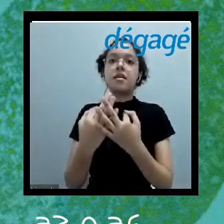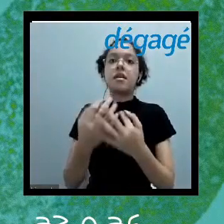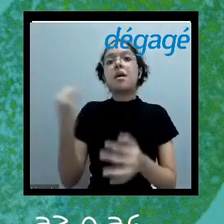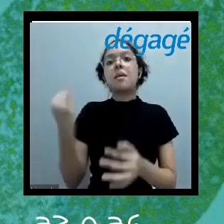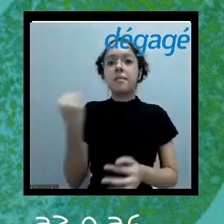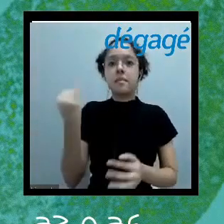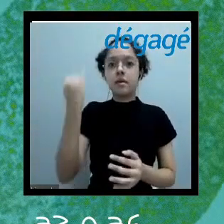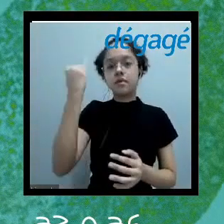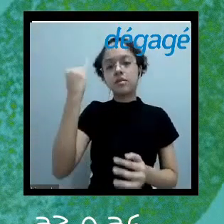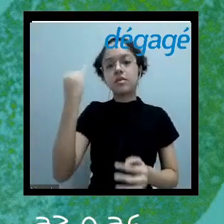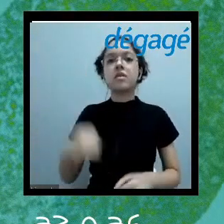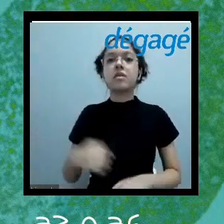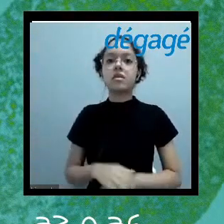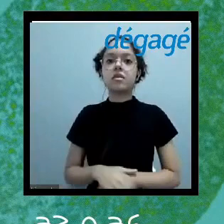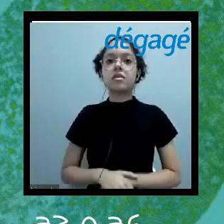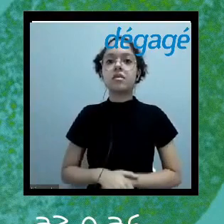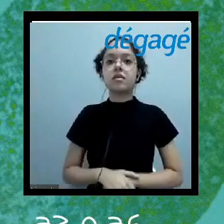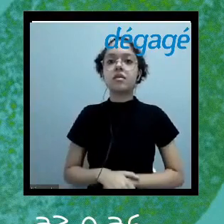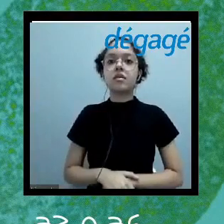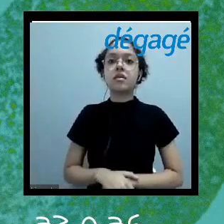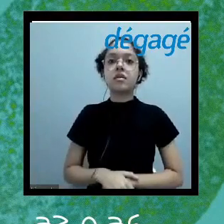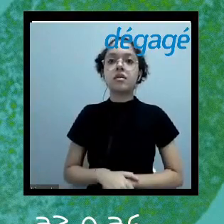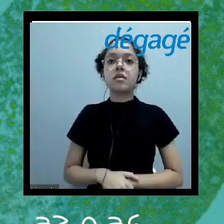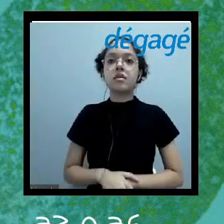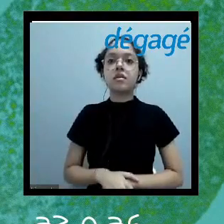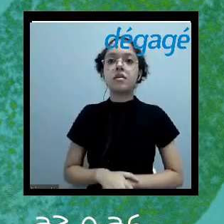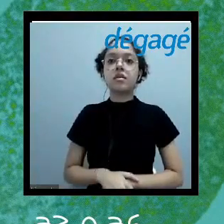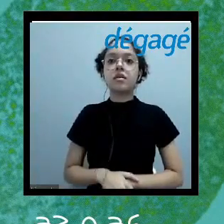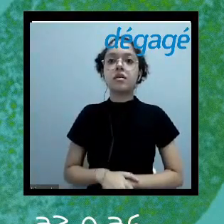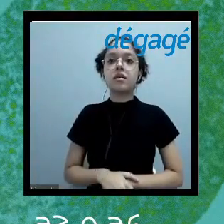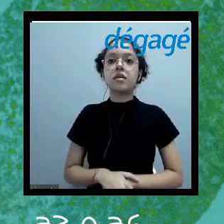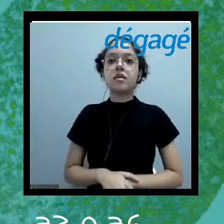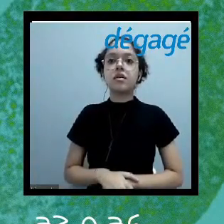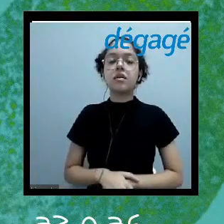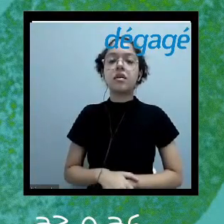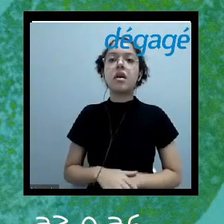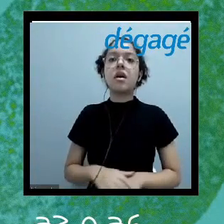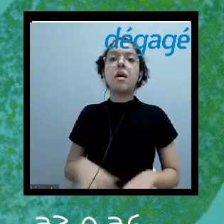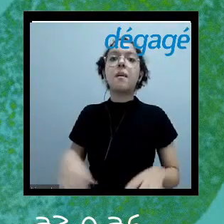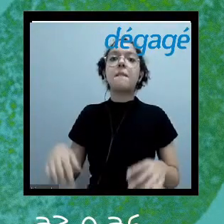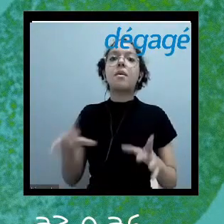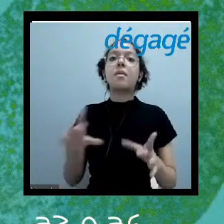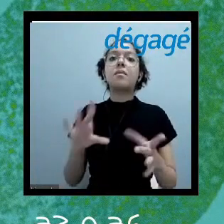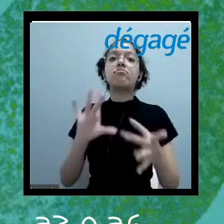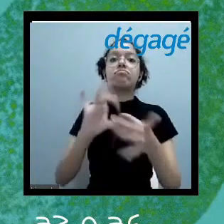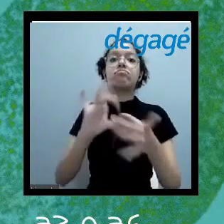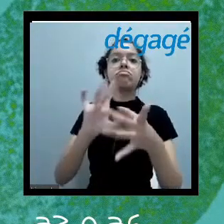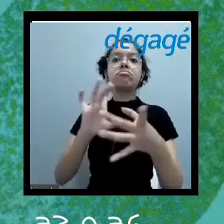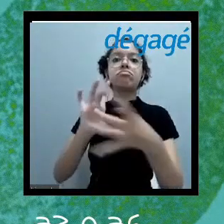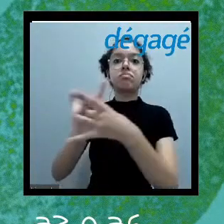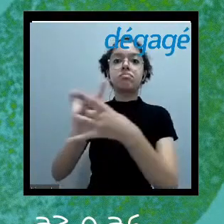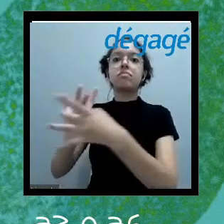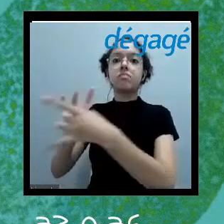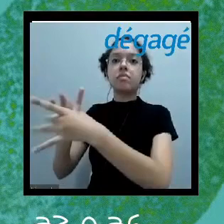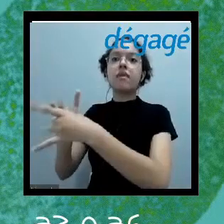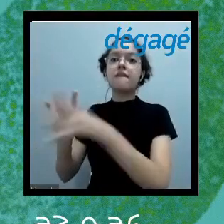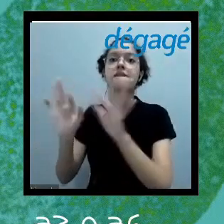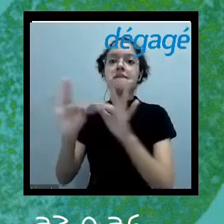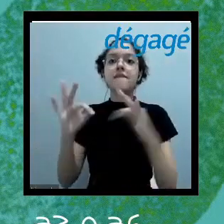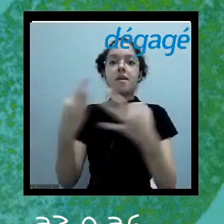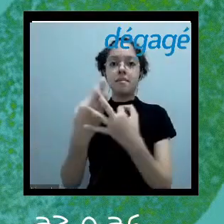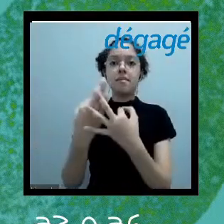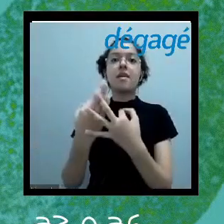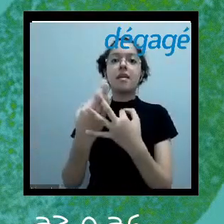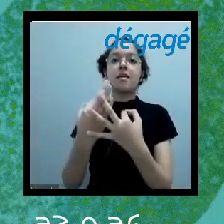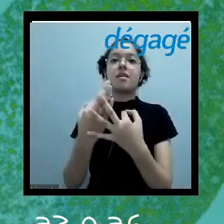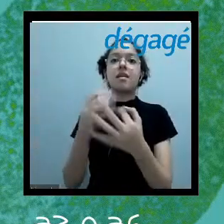a gente forma uma grande teia, né? As mães do Clubinho, Tudo de Bom,